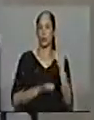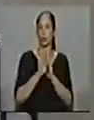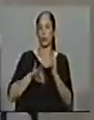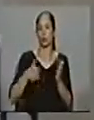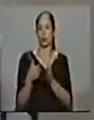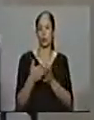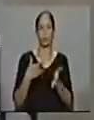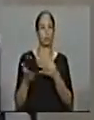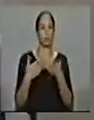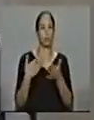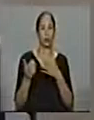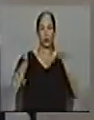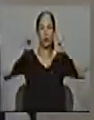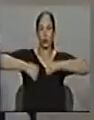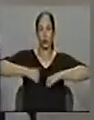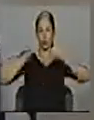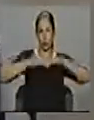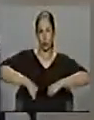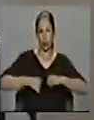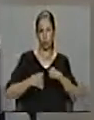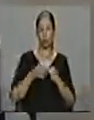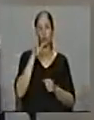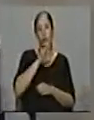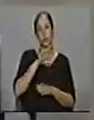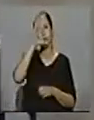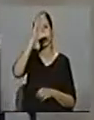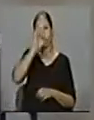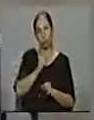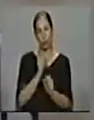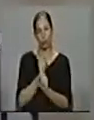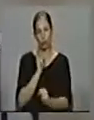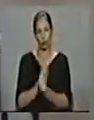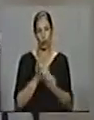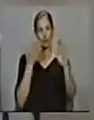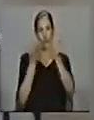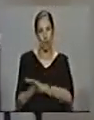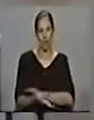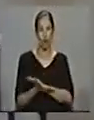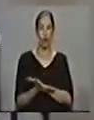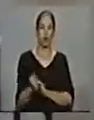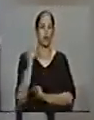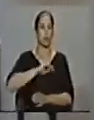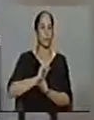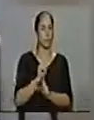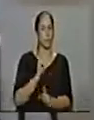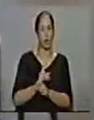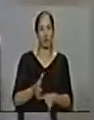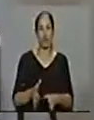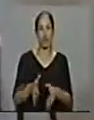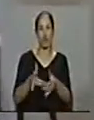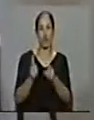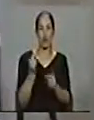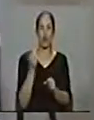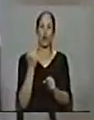para o Estado tenha as mesmas regras, o mesmo vencimento, a mesma possibilidade de desenvolvimento profissional. Não faz sentido